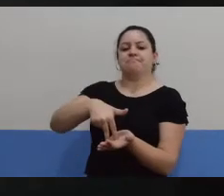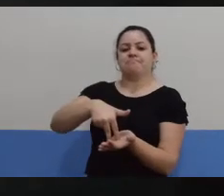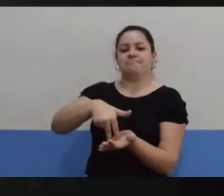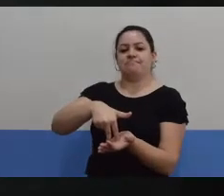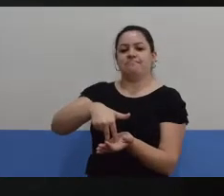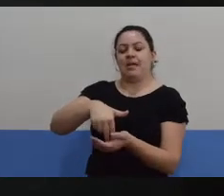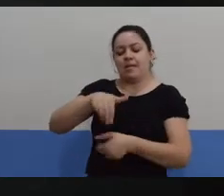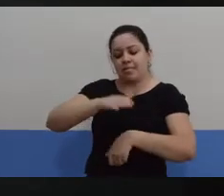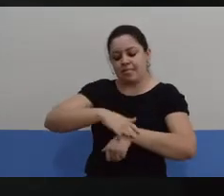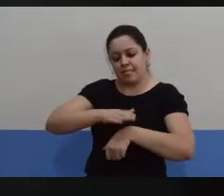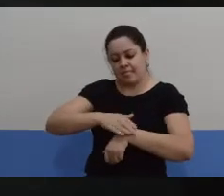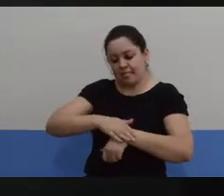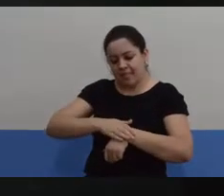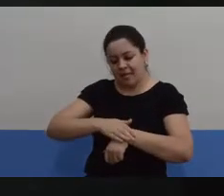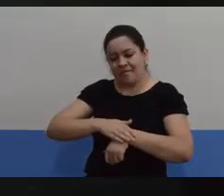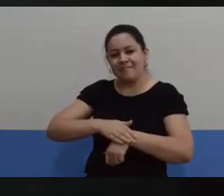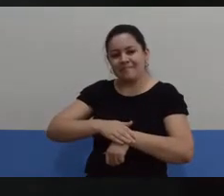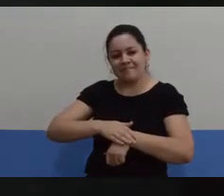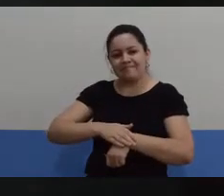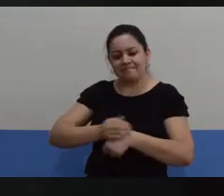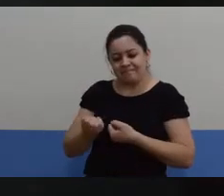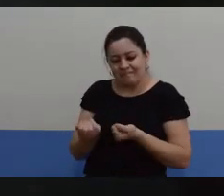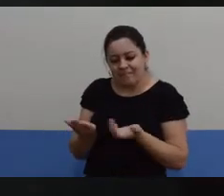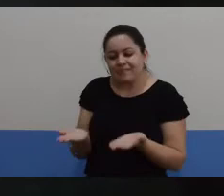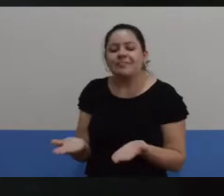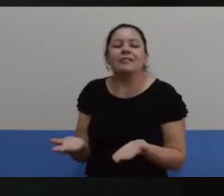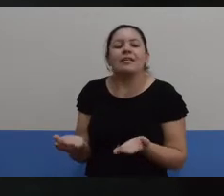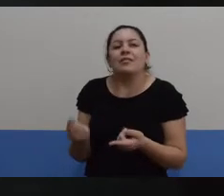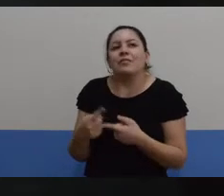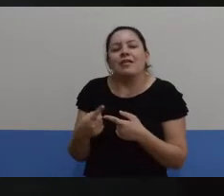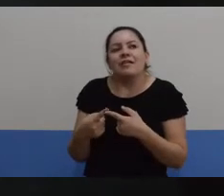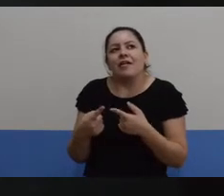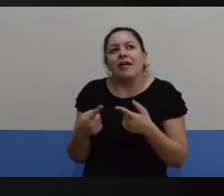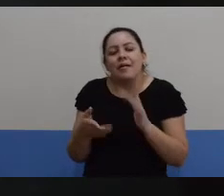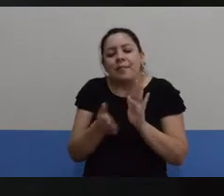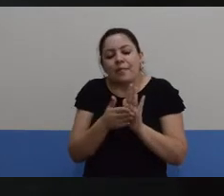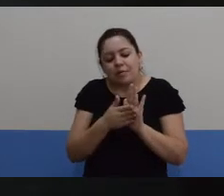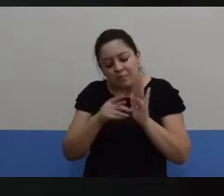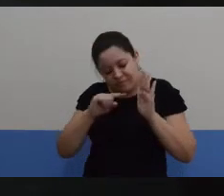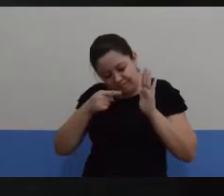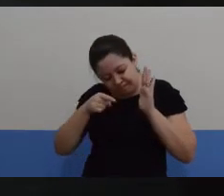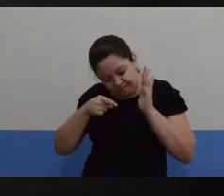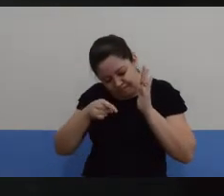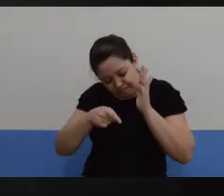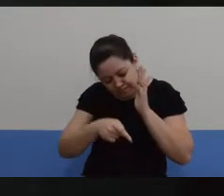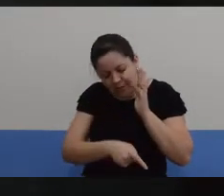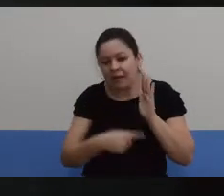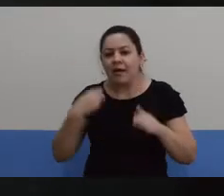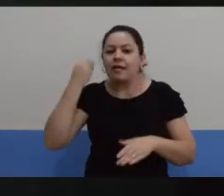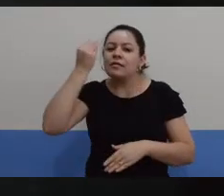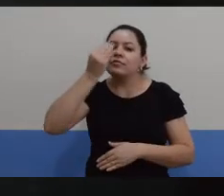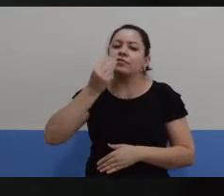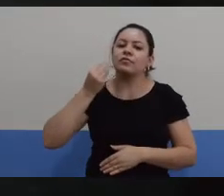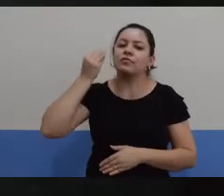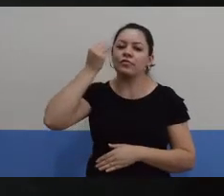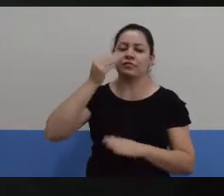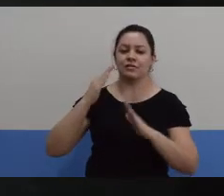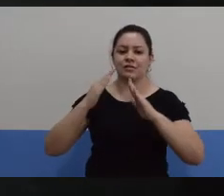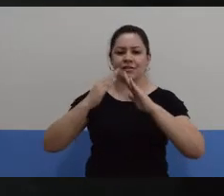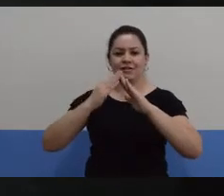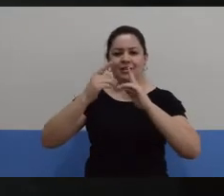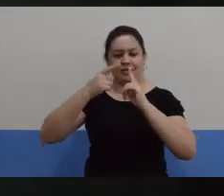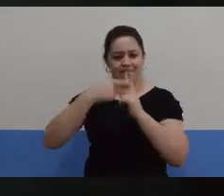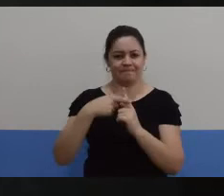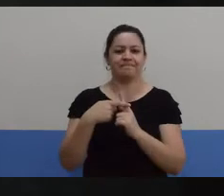nesse mergulho da proposta, da vivência da Igreja Sinodal.